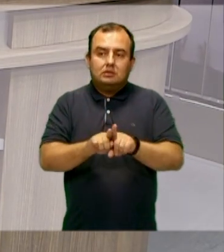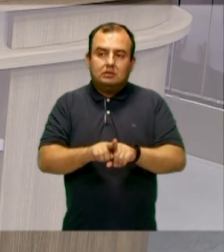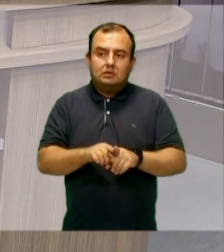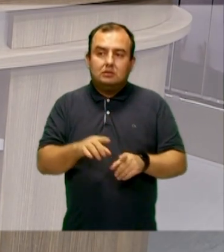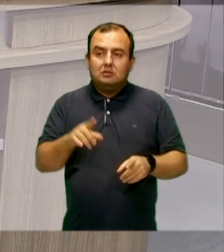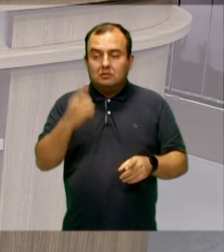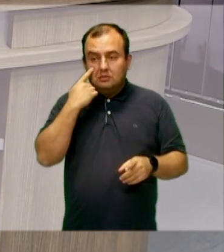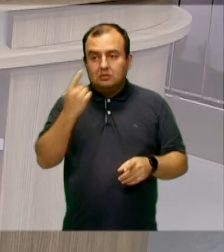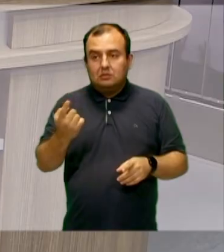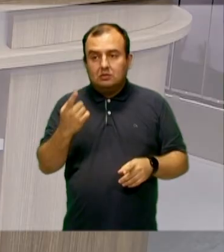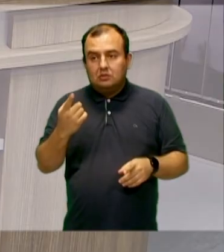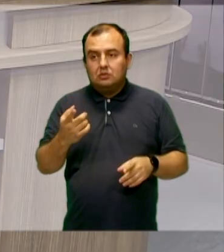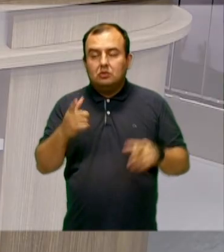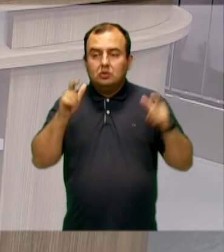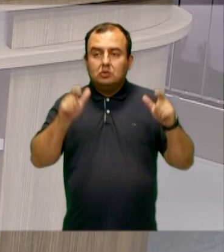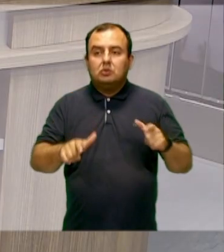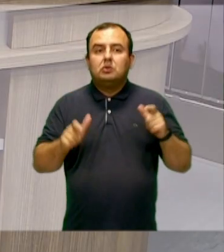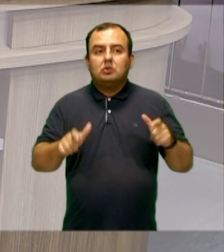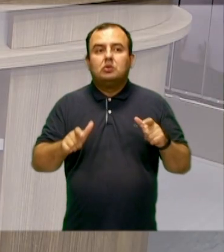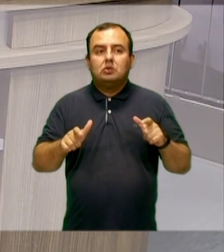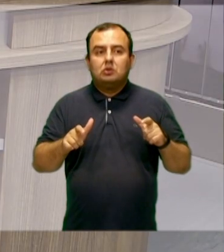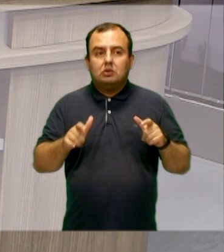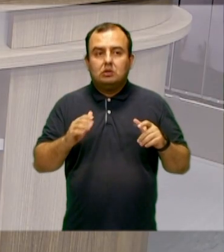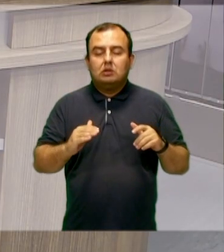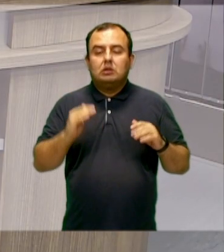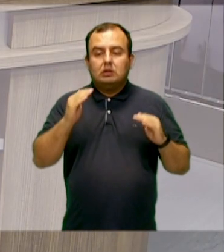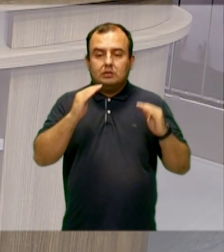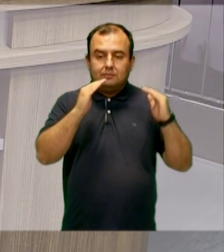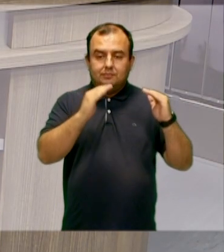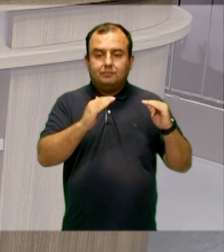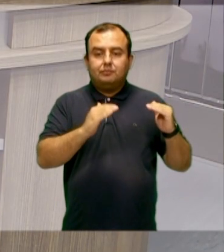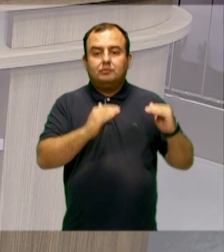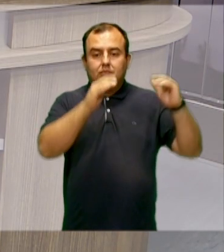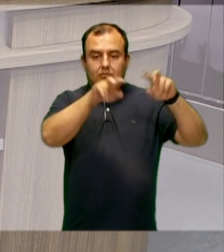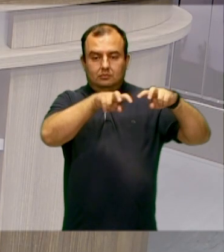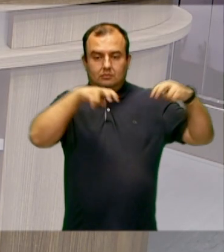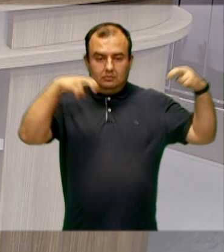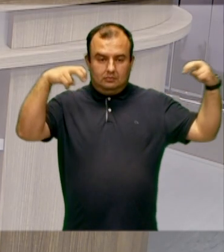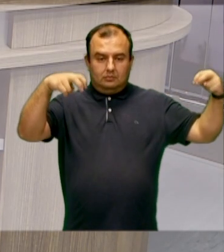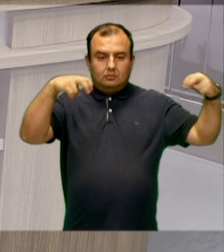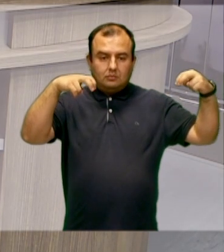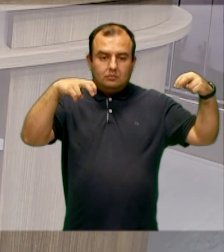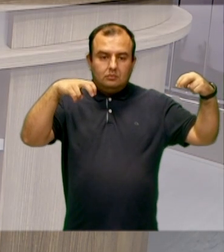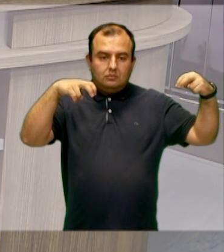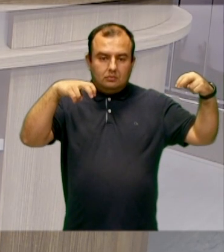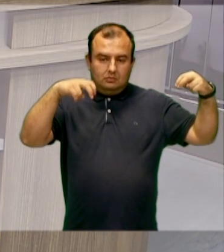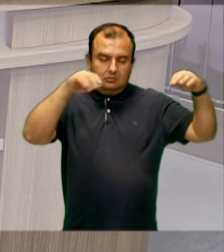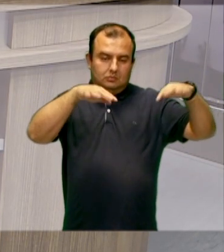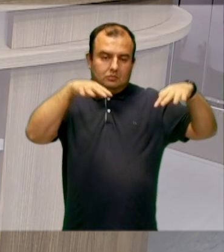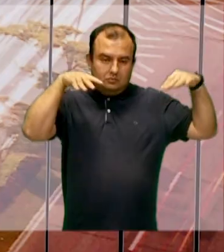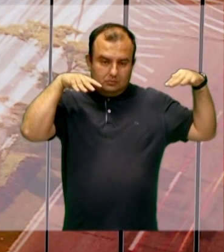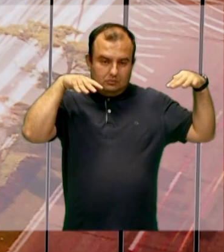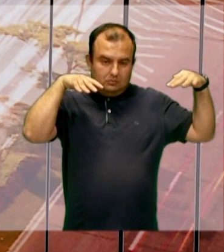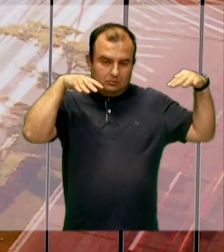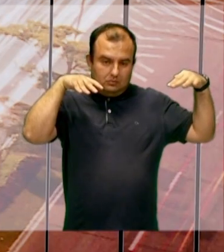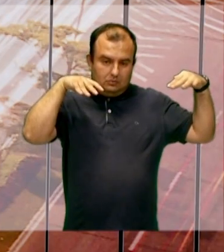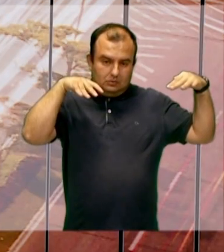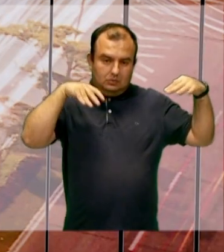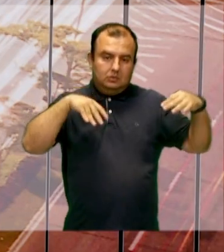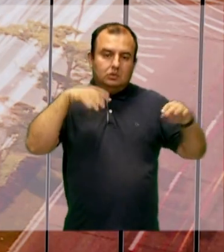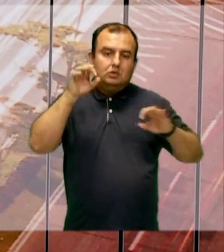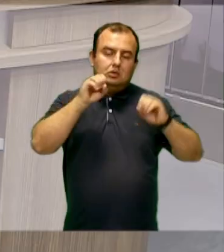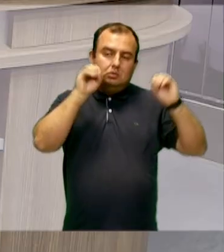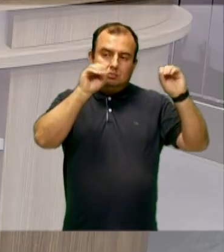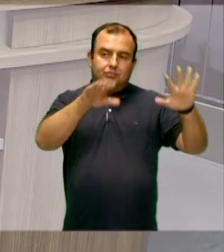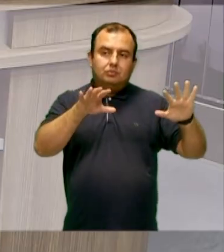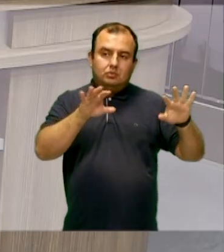para você ver, se você conhecer bem o auditório, tem a parte lá em cima dos... camarote, né? Seria... eu coloco onde faz as